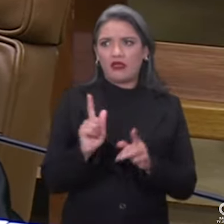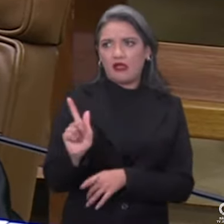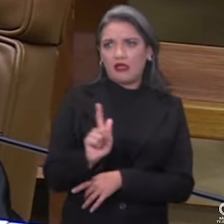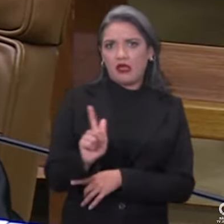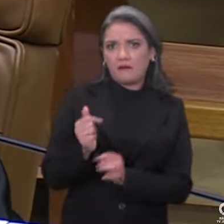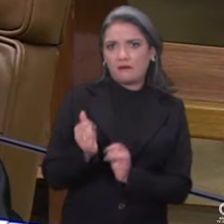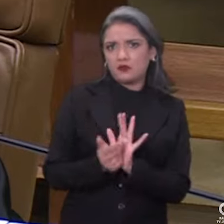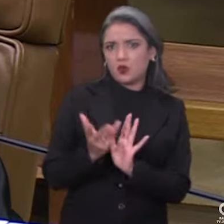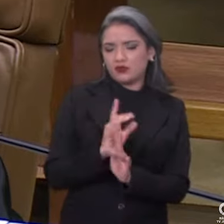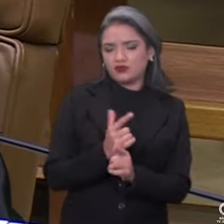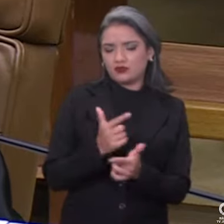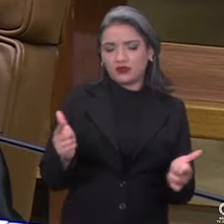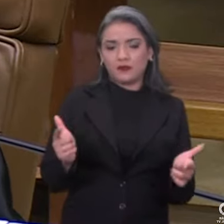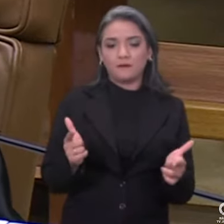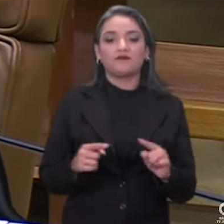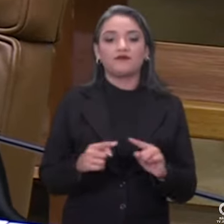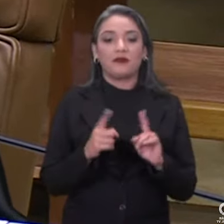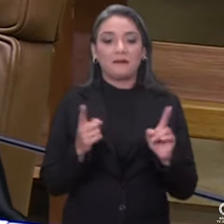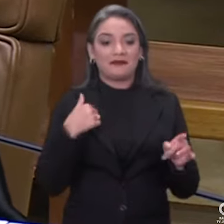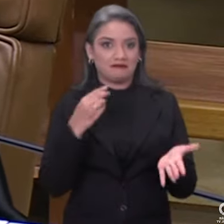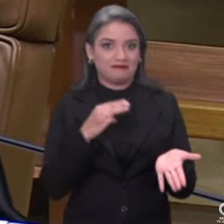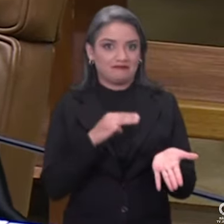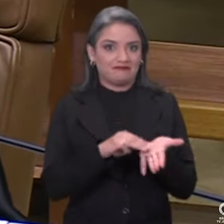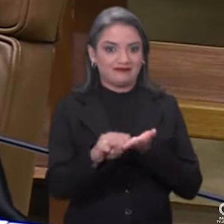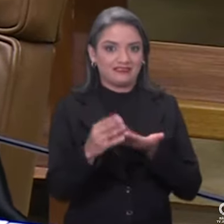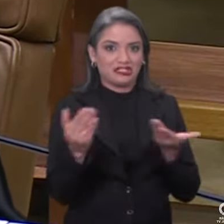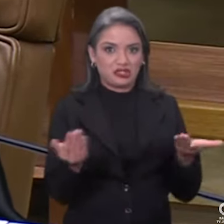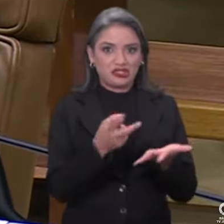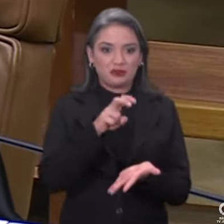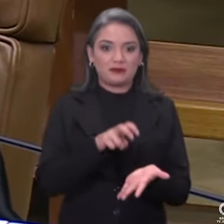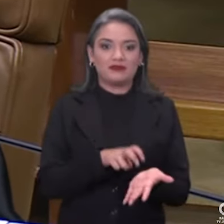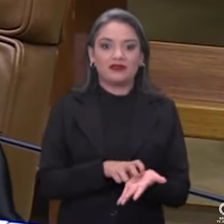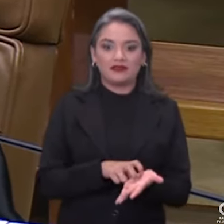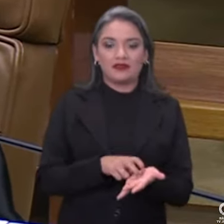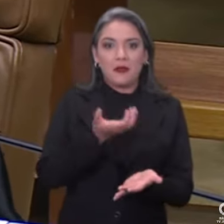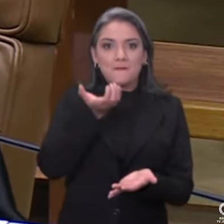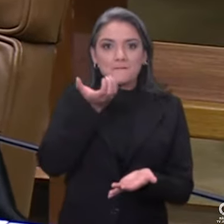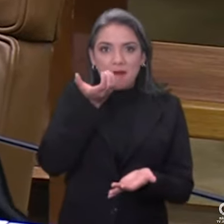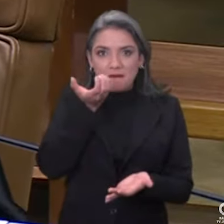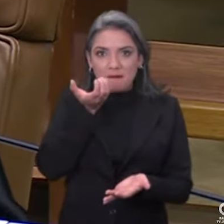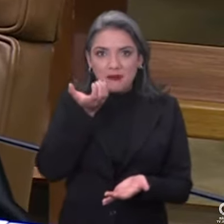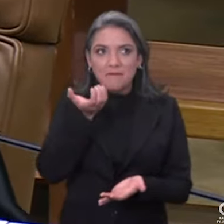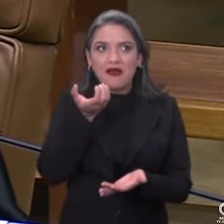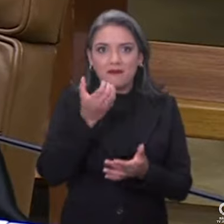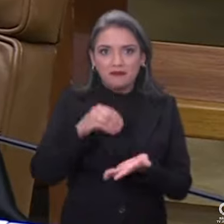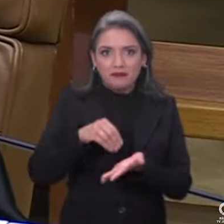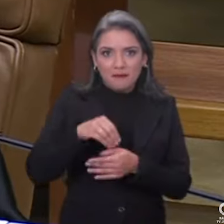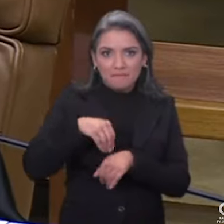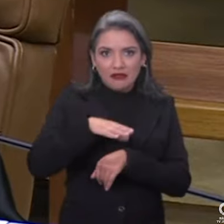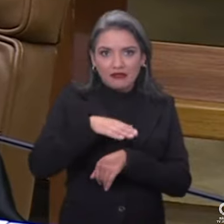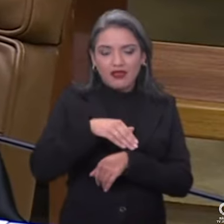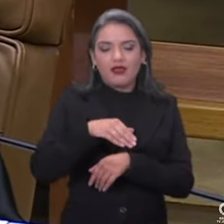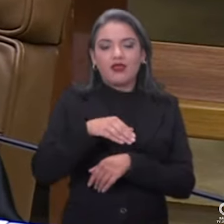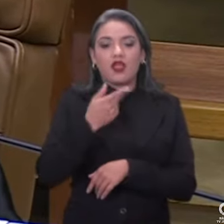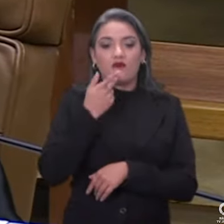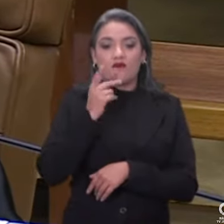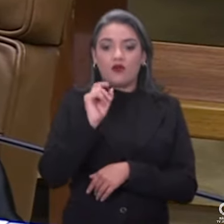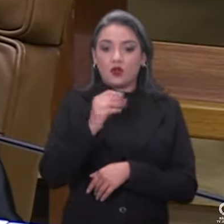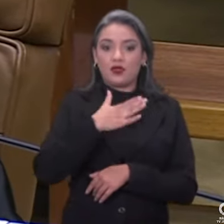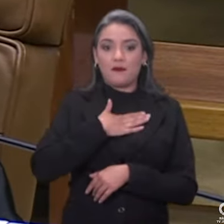eu até em mensagem a Vossa Excelência hoje pela manhã, de áudio, eu disse, o meu é o mais